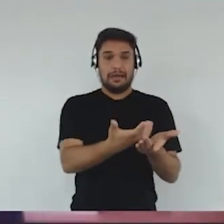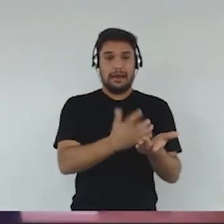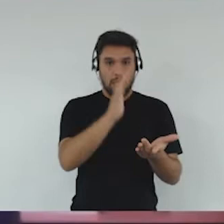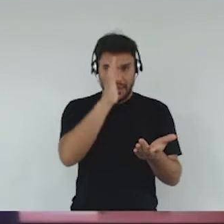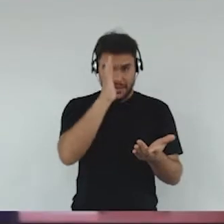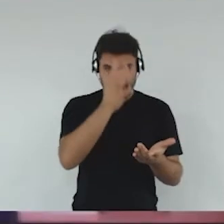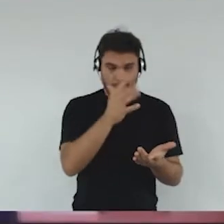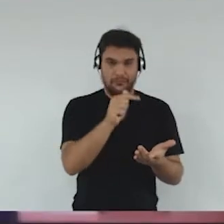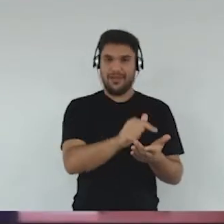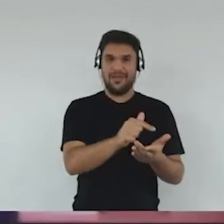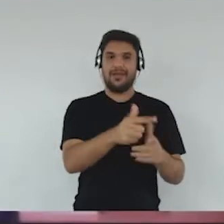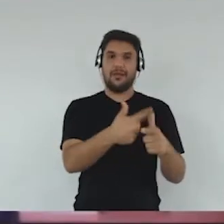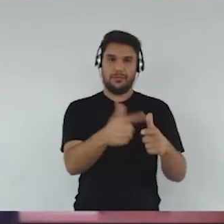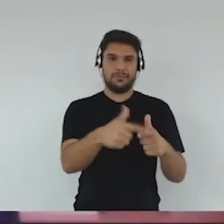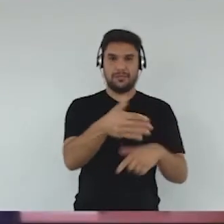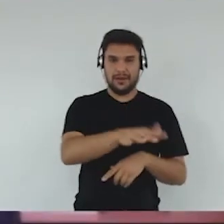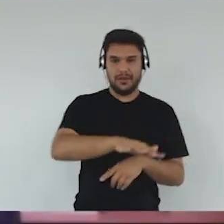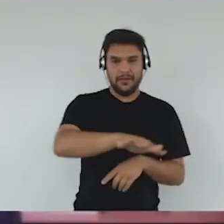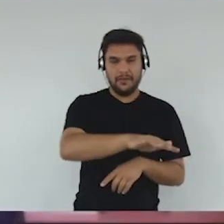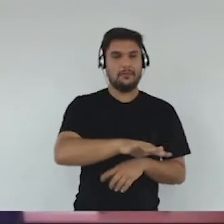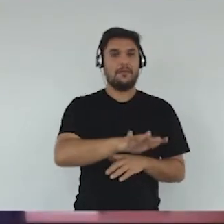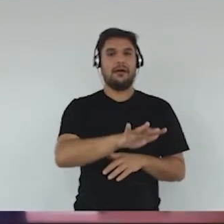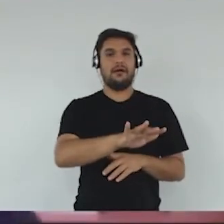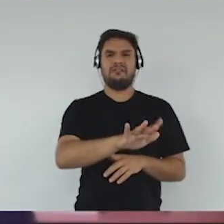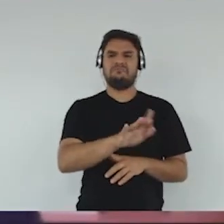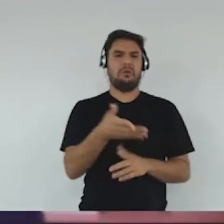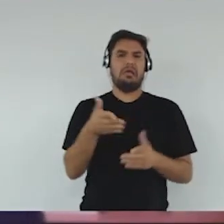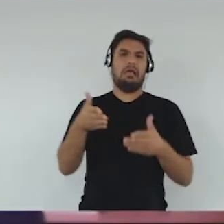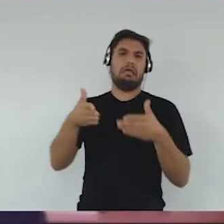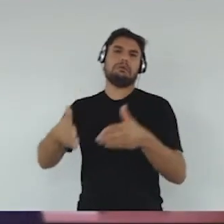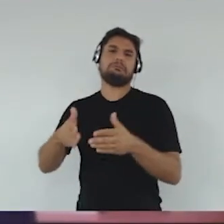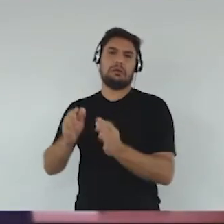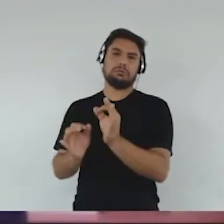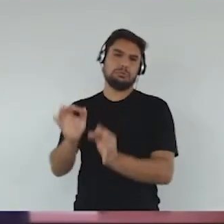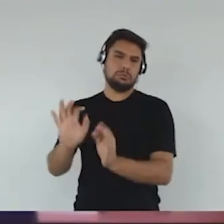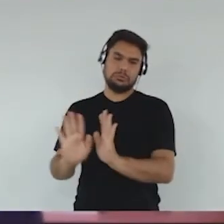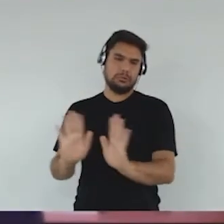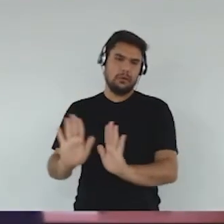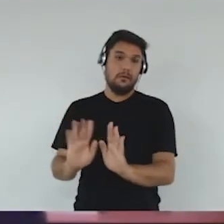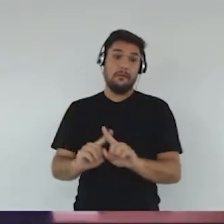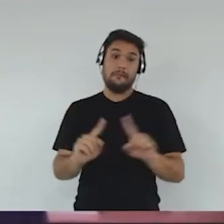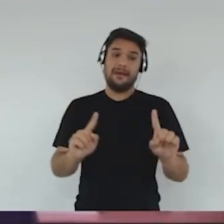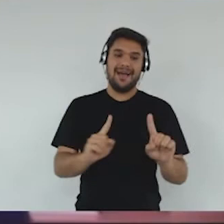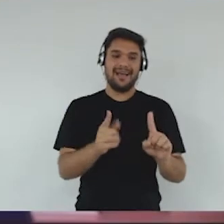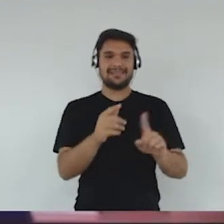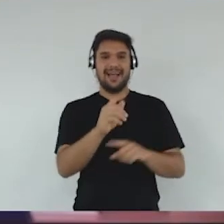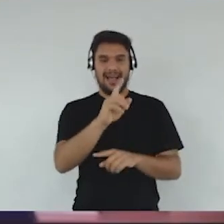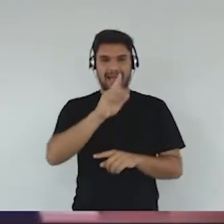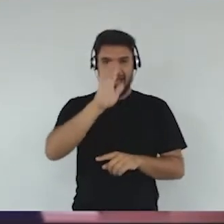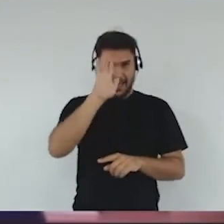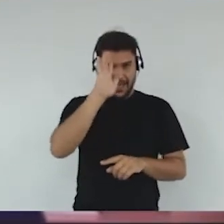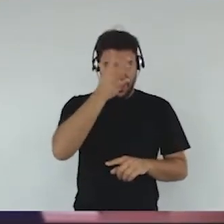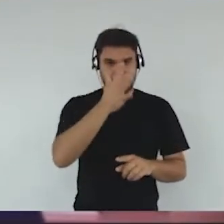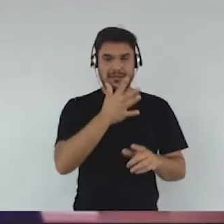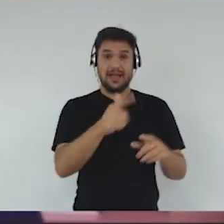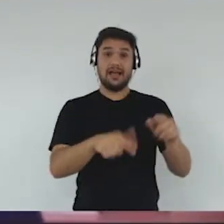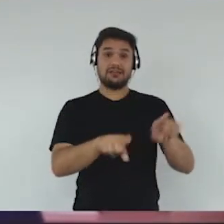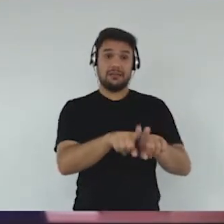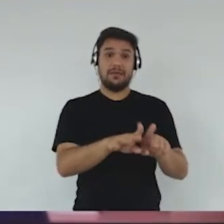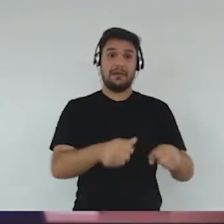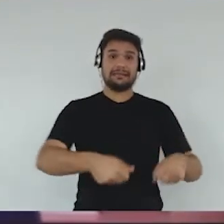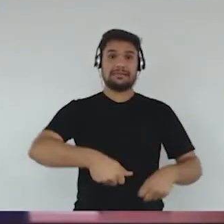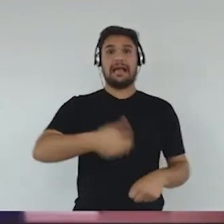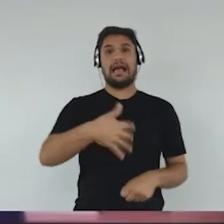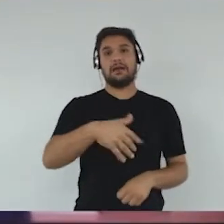seu litígio fora do âmbito do judiciário, mas sabendo que a arbitragem tem um custo mais elevado do que o